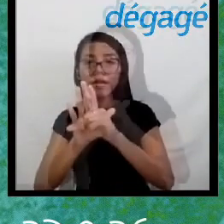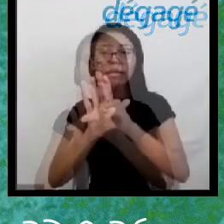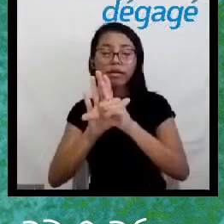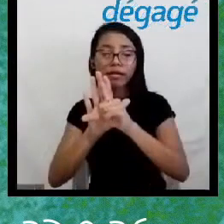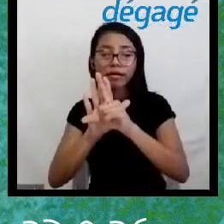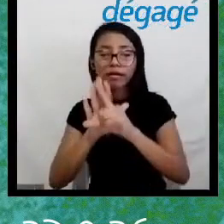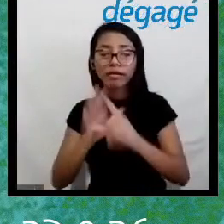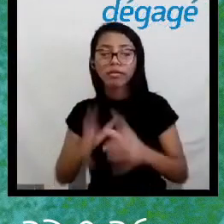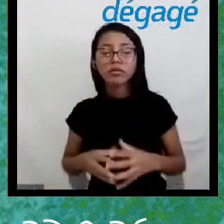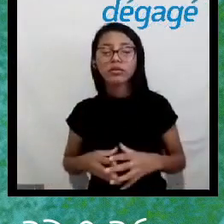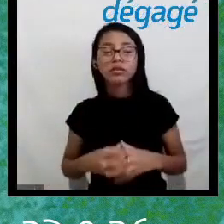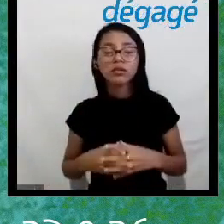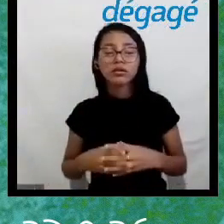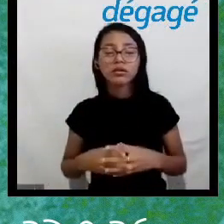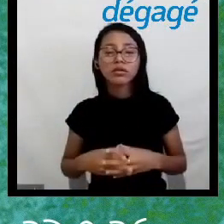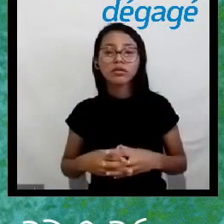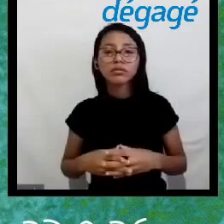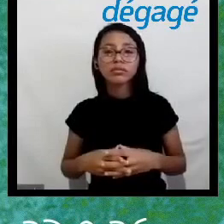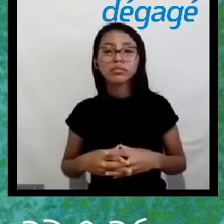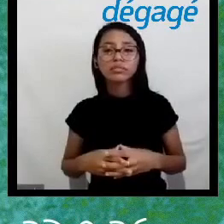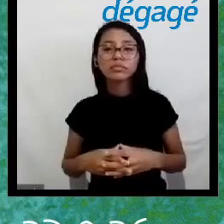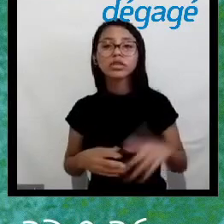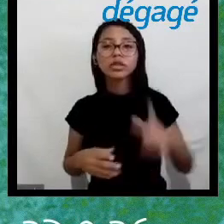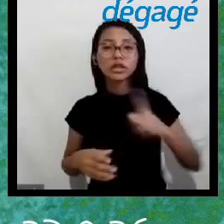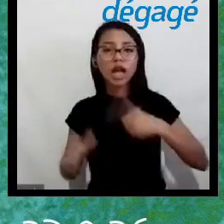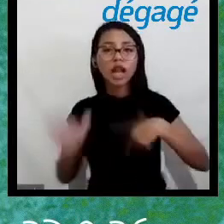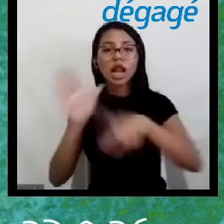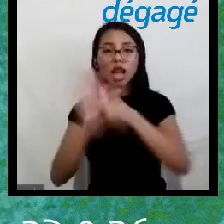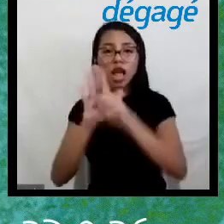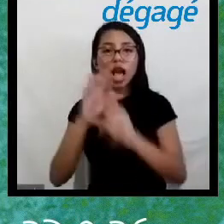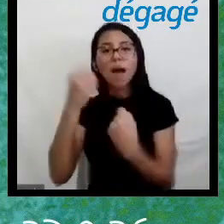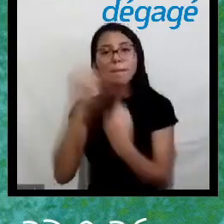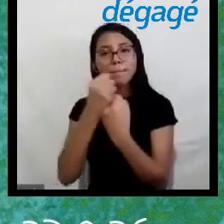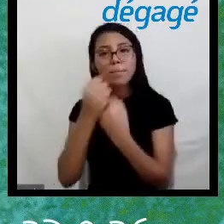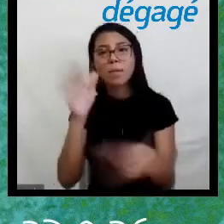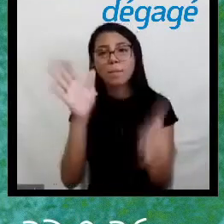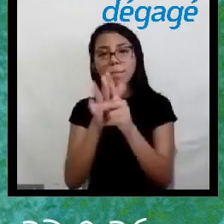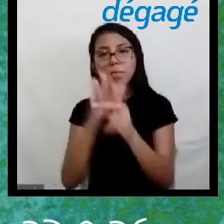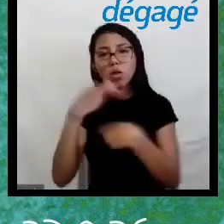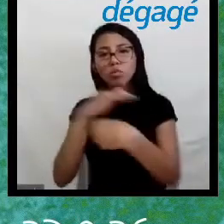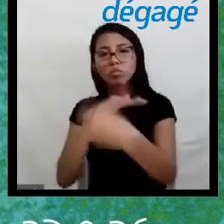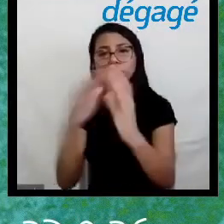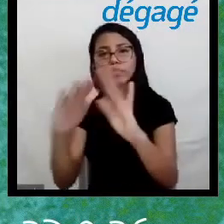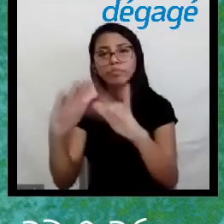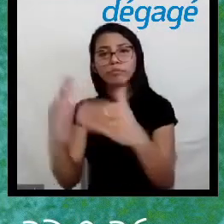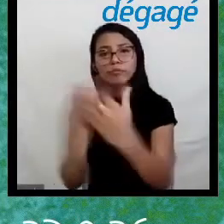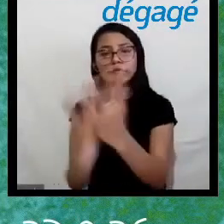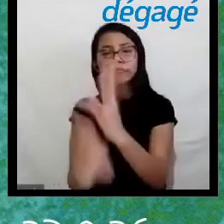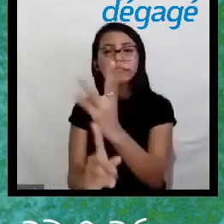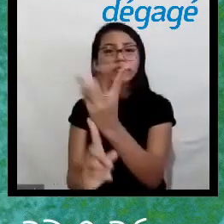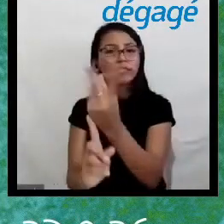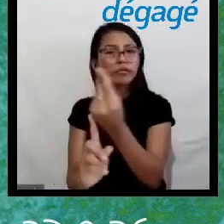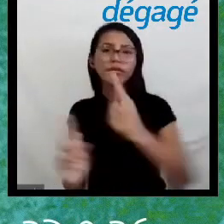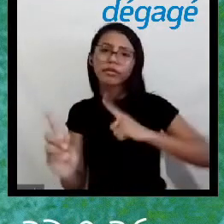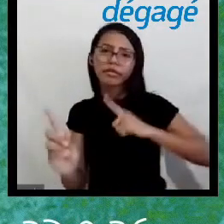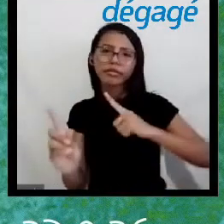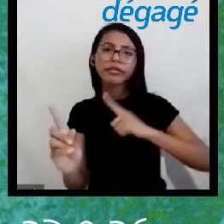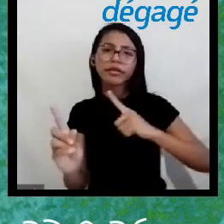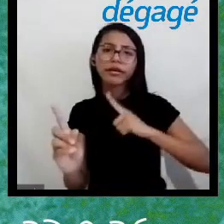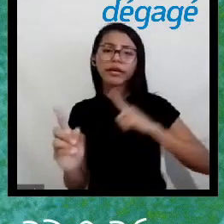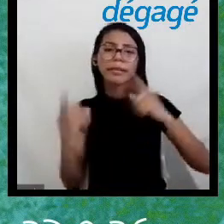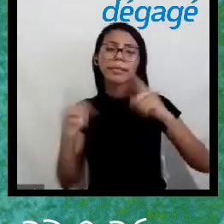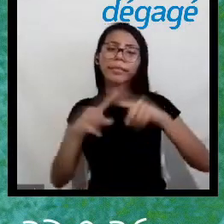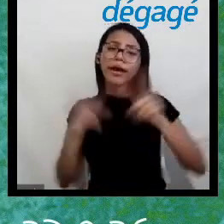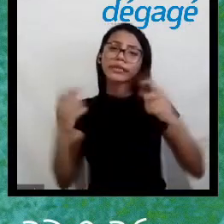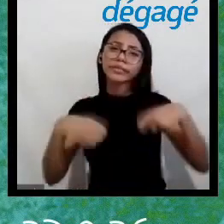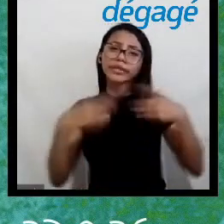Então, acho que é meio por aí que a gente consegue facilitar essa implementação, é pensar num posicionamento político, numa cobrança de política pública